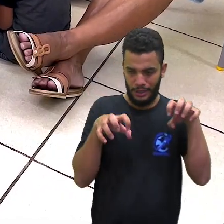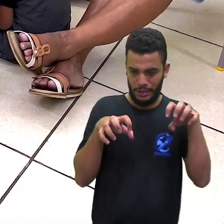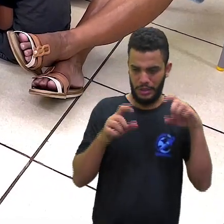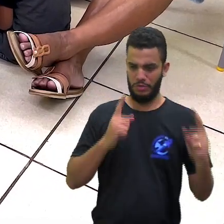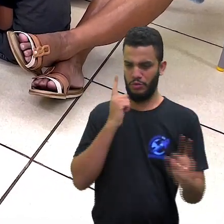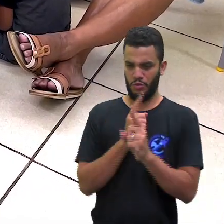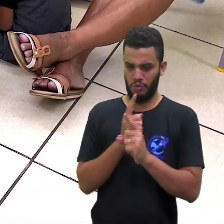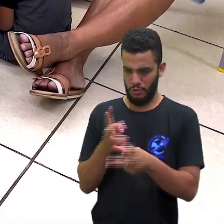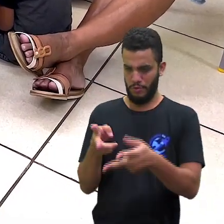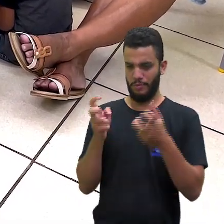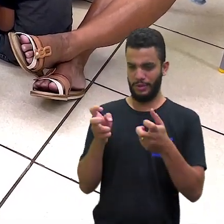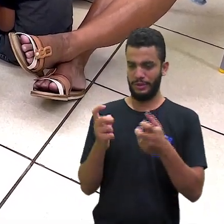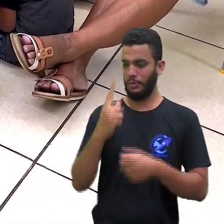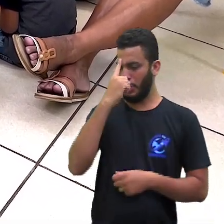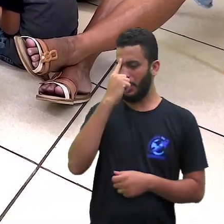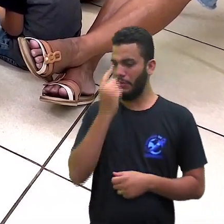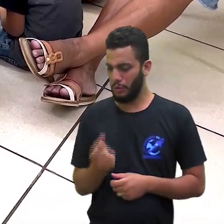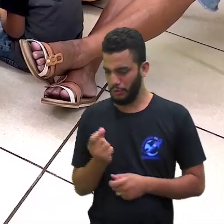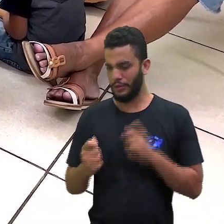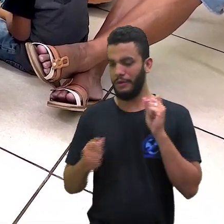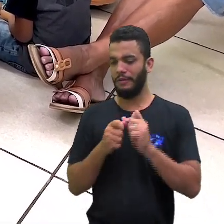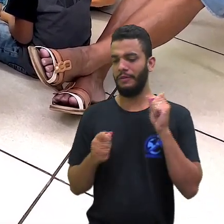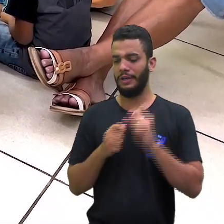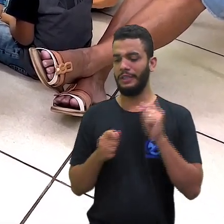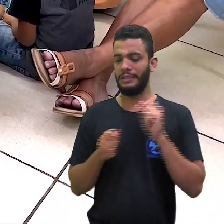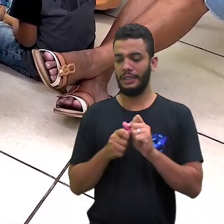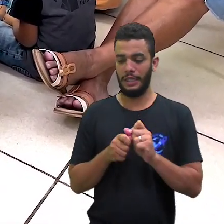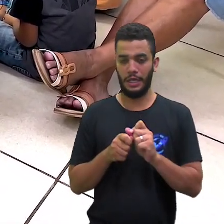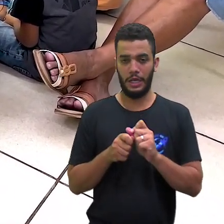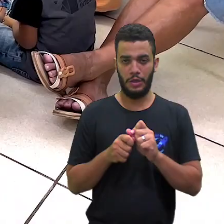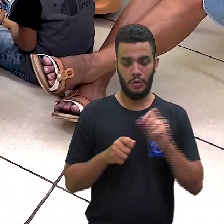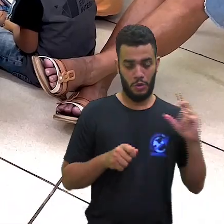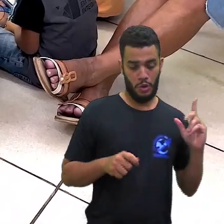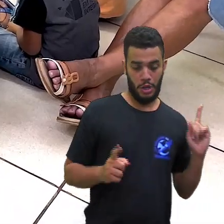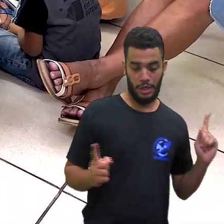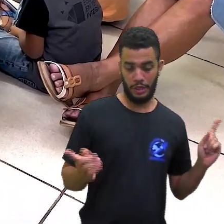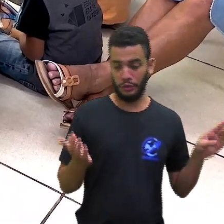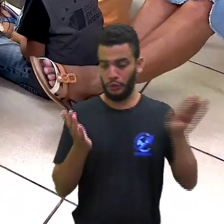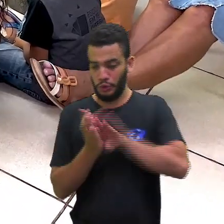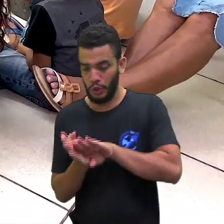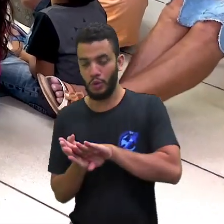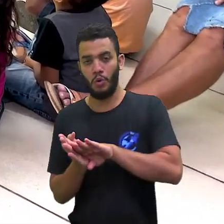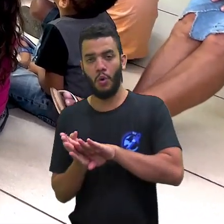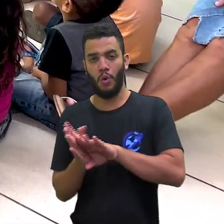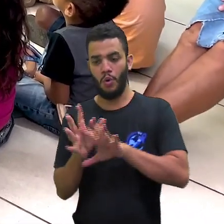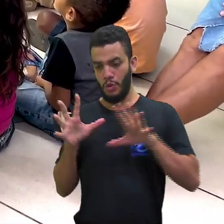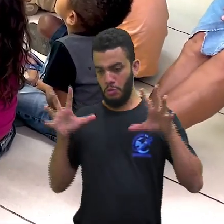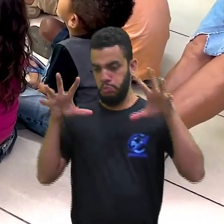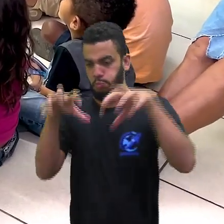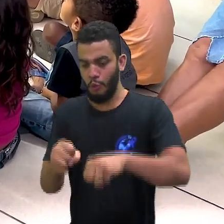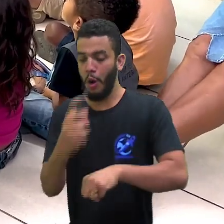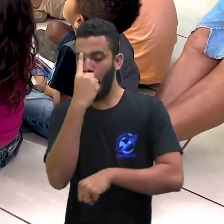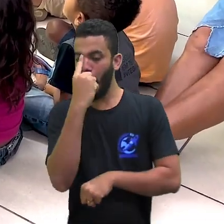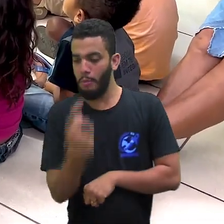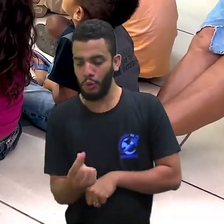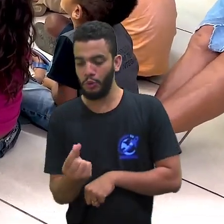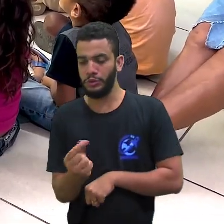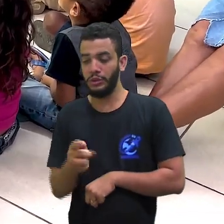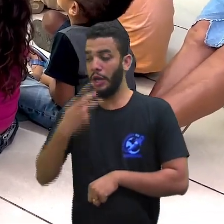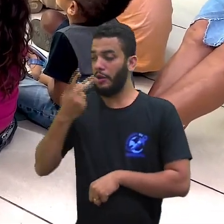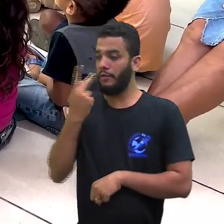jardim, pegou a maçã e jogou no chão. Não coma essa maçã,